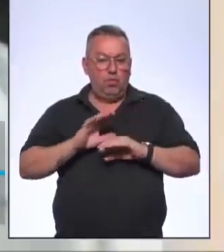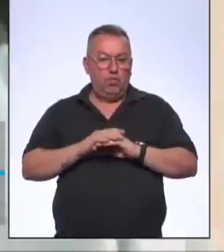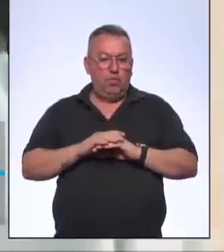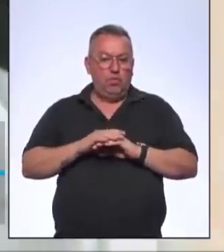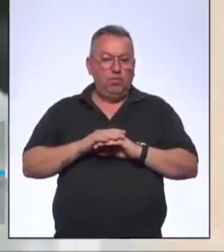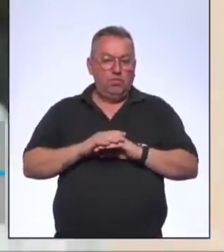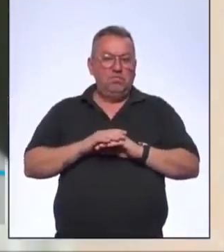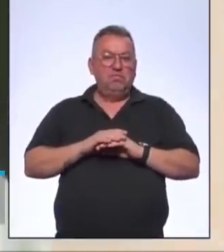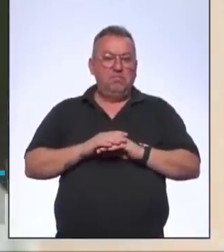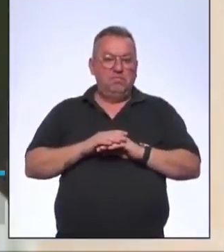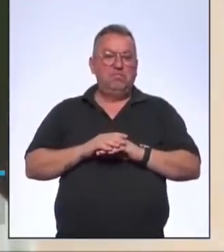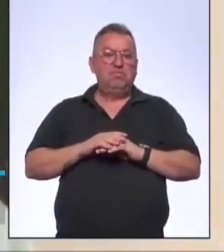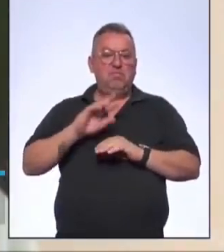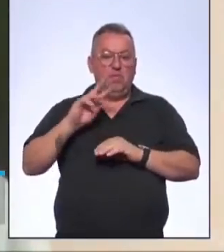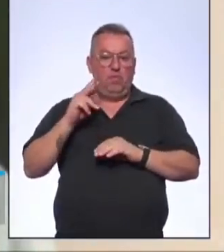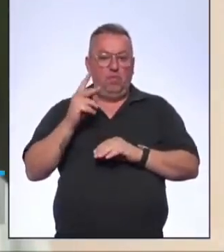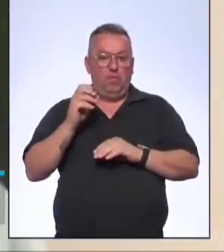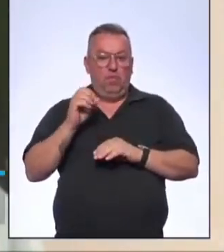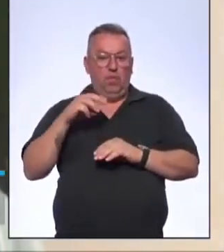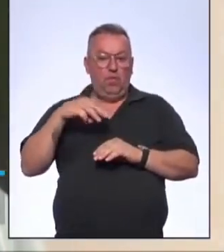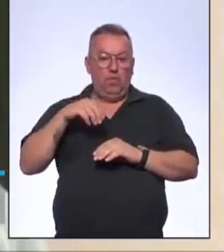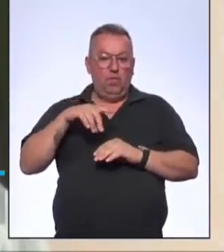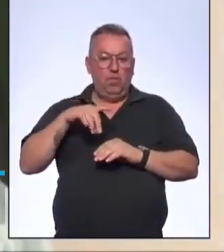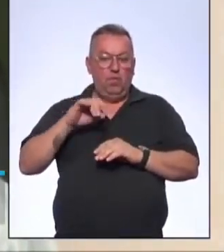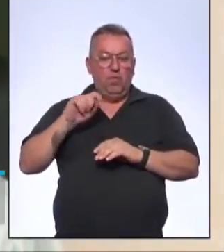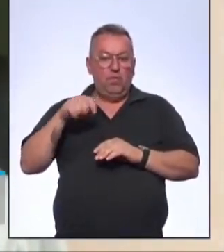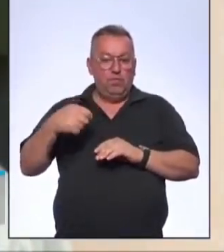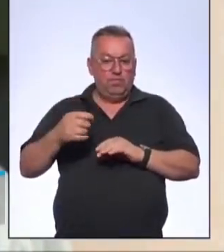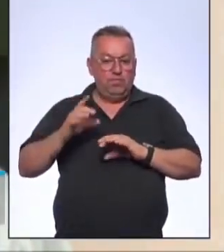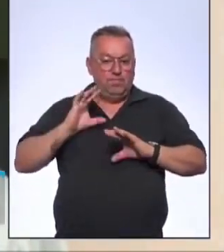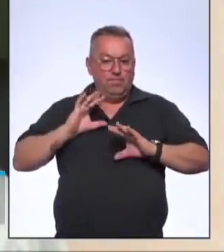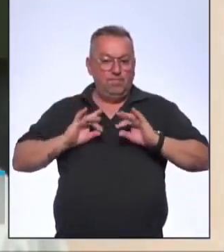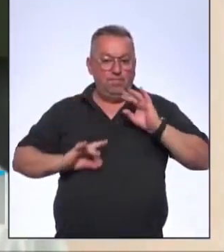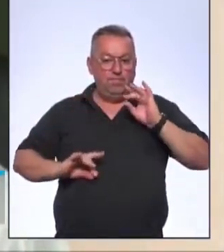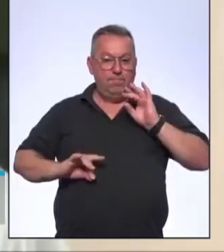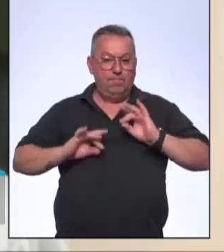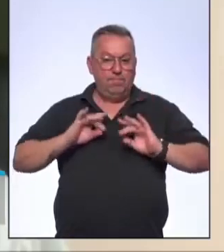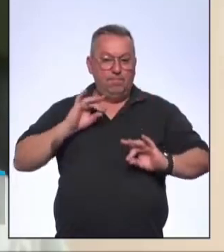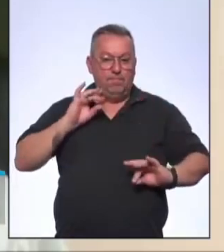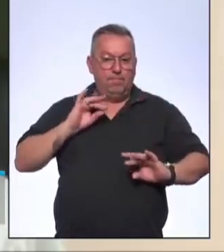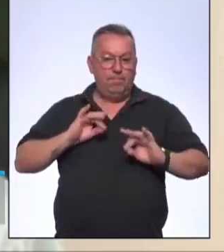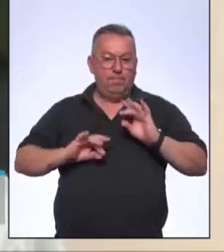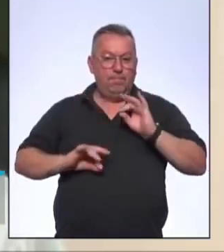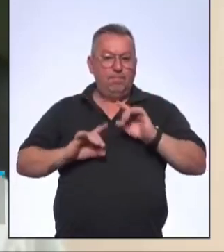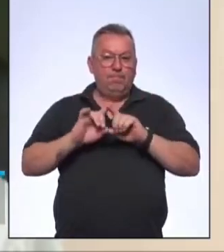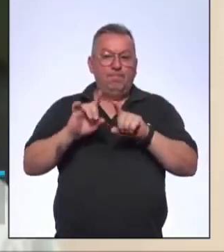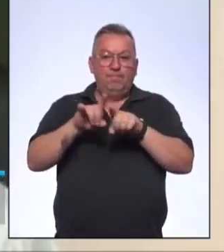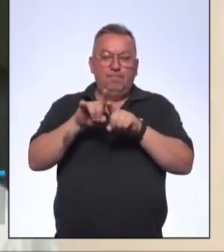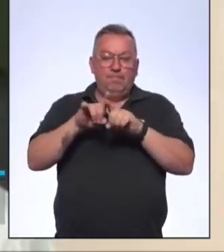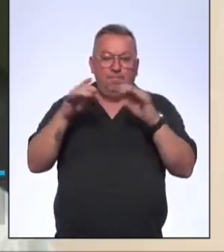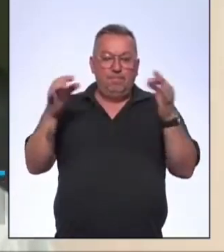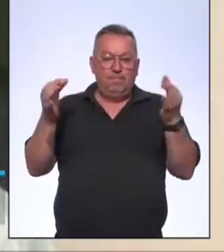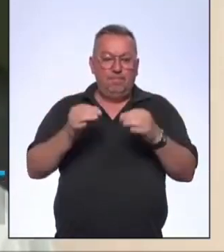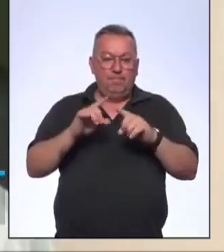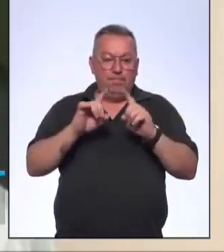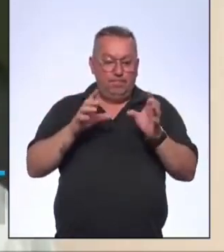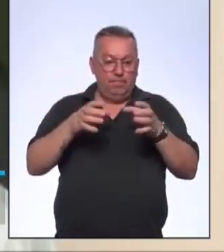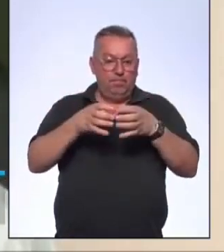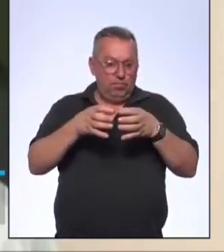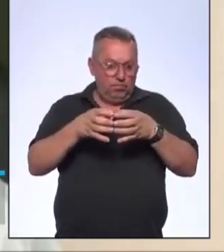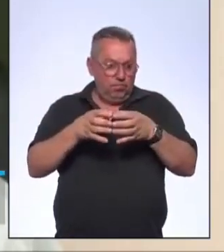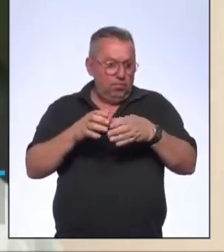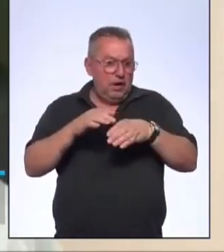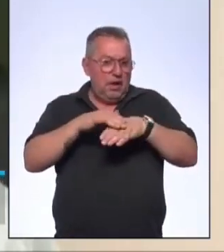muito bem. Quase meu xará, né? Gente, então assim, ó, perfeito, tá? É um conjunto de